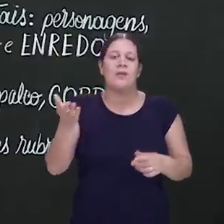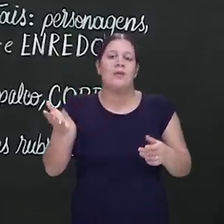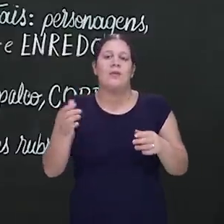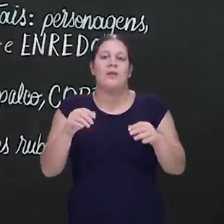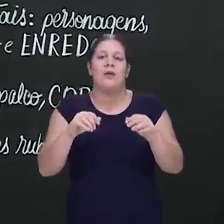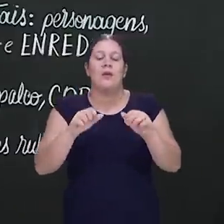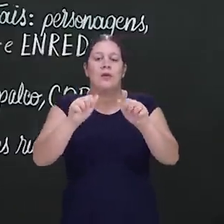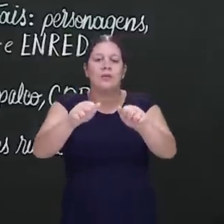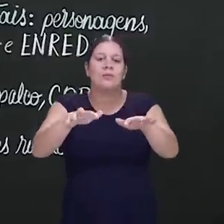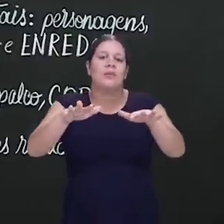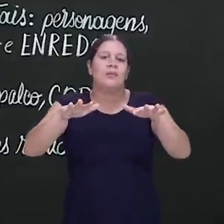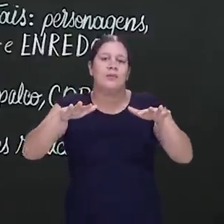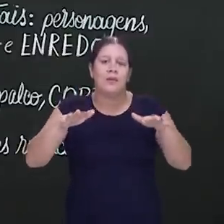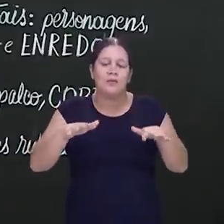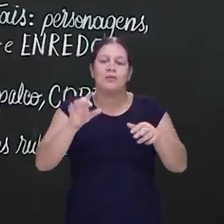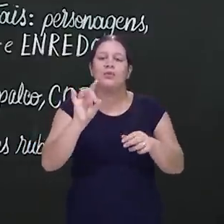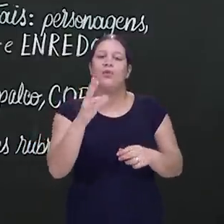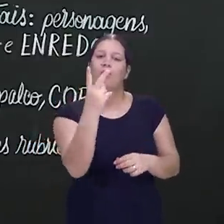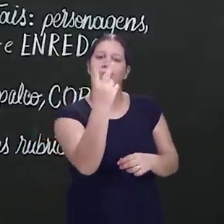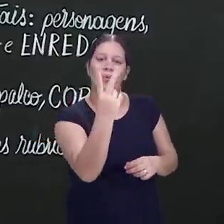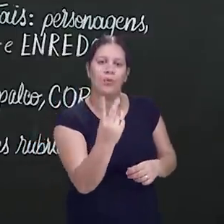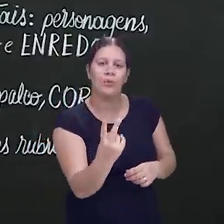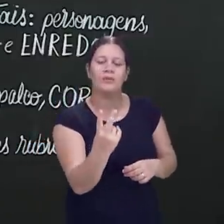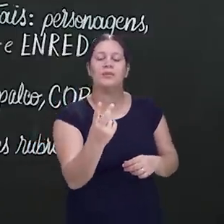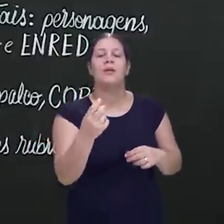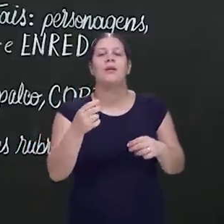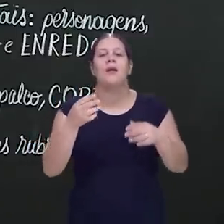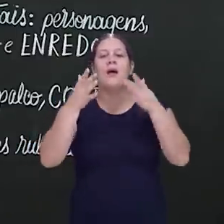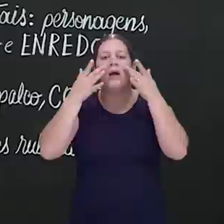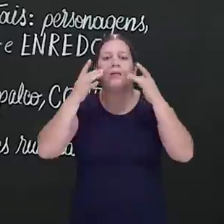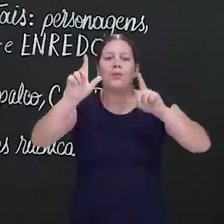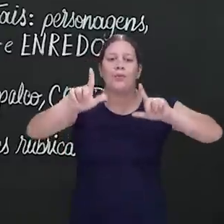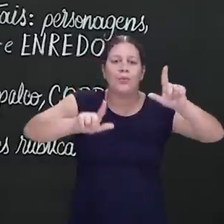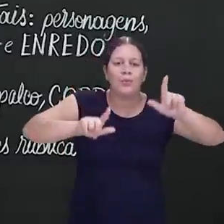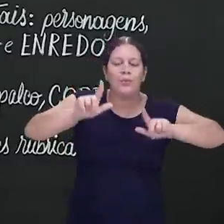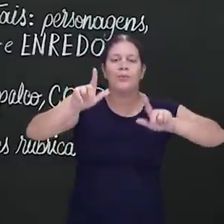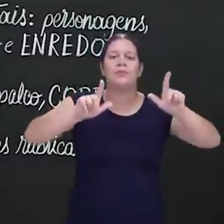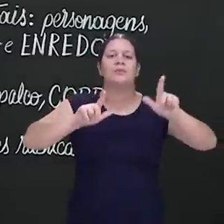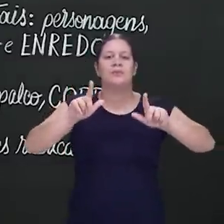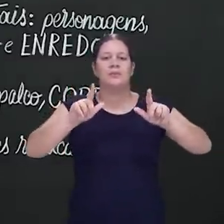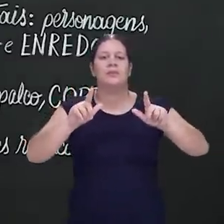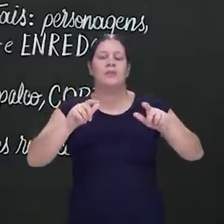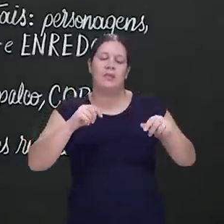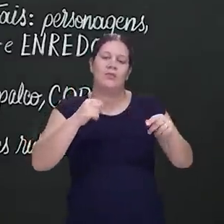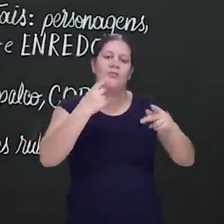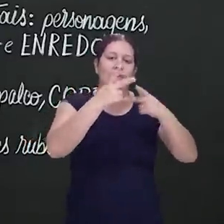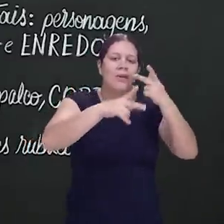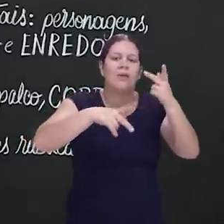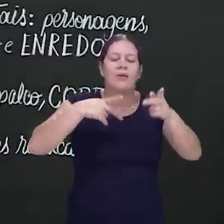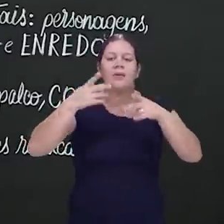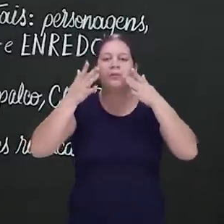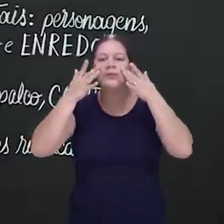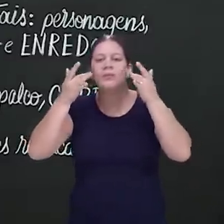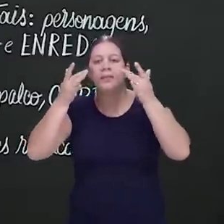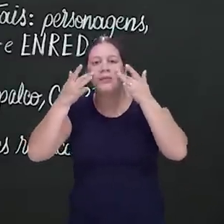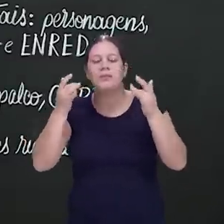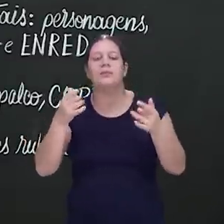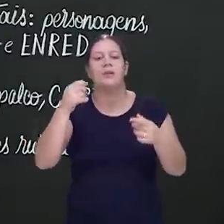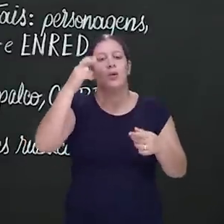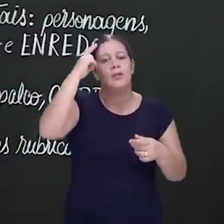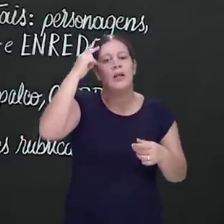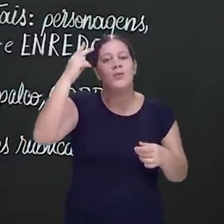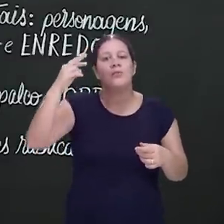duas cadeiras e dois atores encenando e a gente acaba imaginando que aquele cenário é composto por outros elementos. Isso vai muito